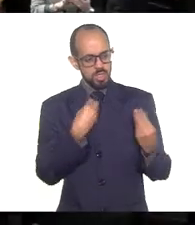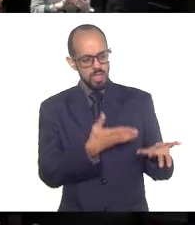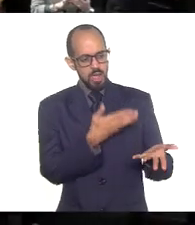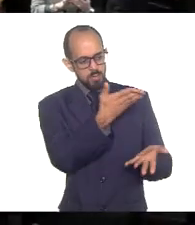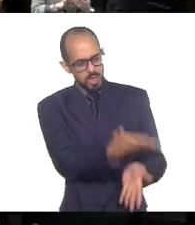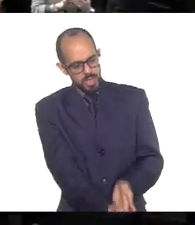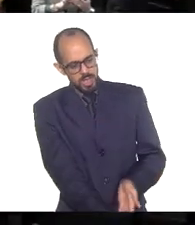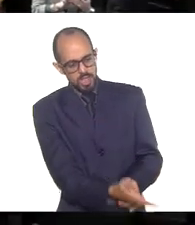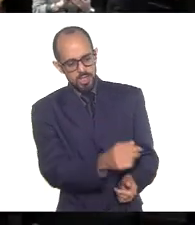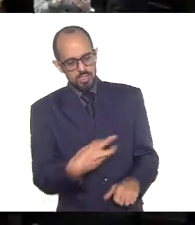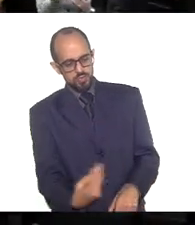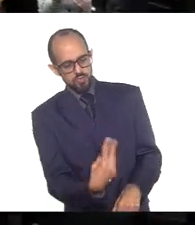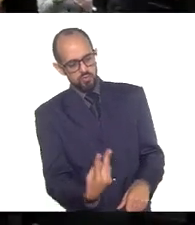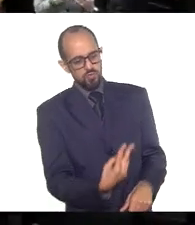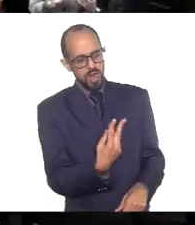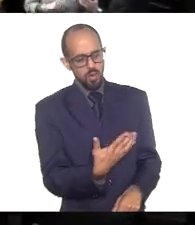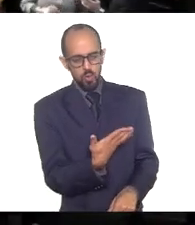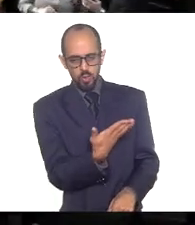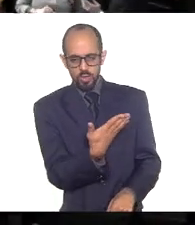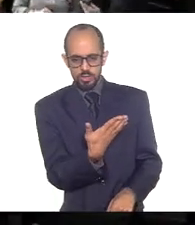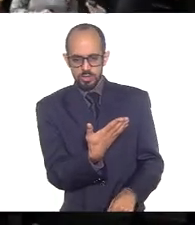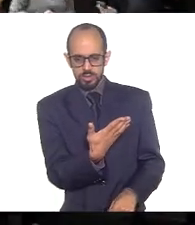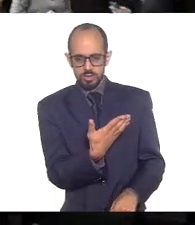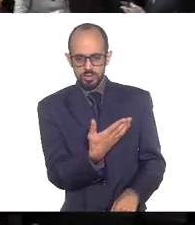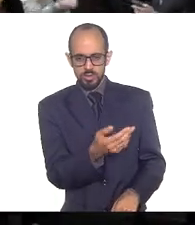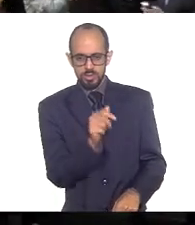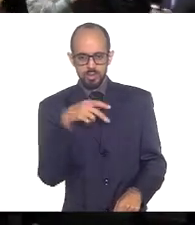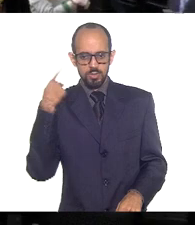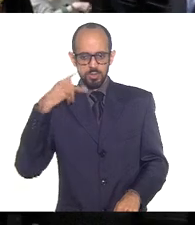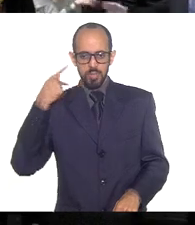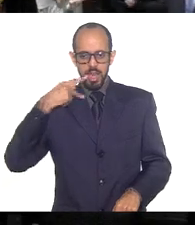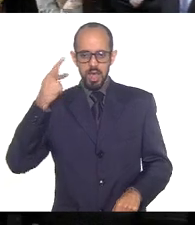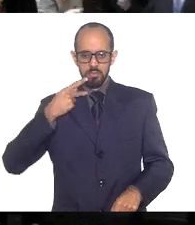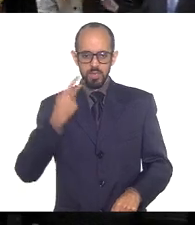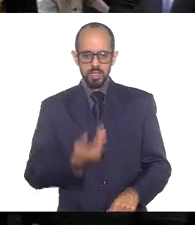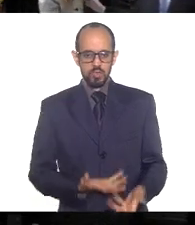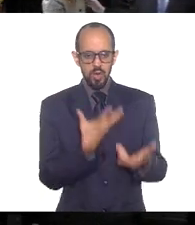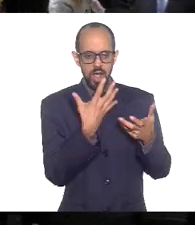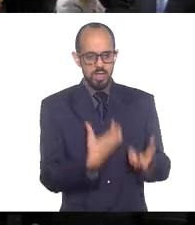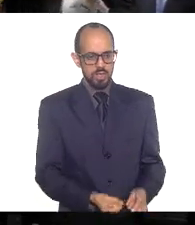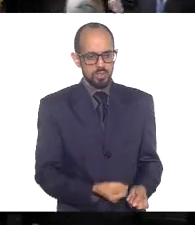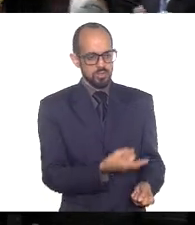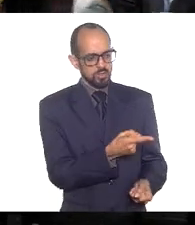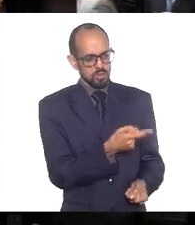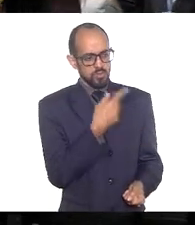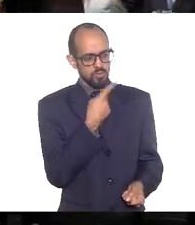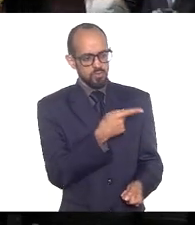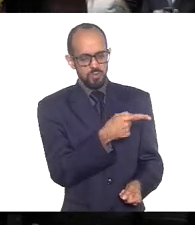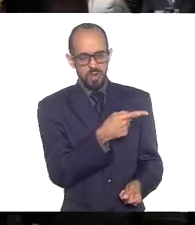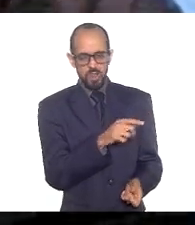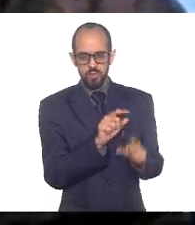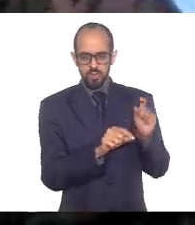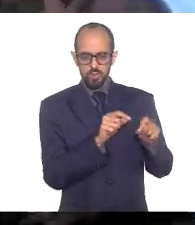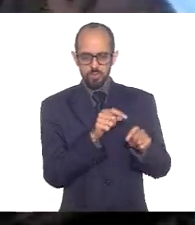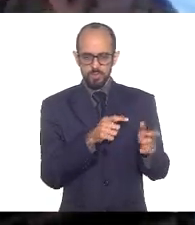valor valor do outro e se Parlamento atendeu esse aqui